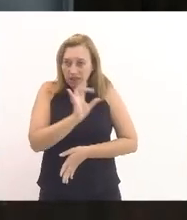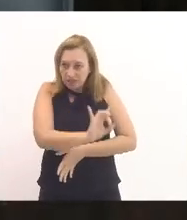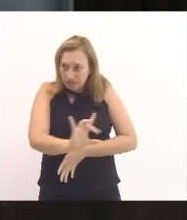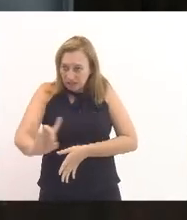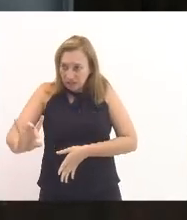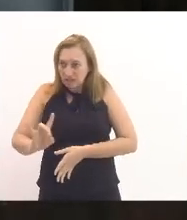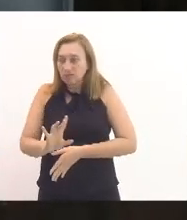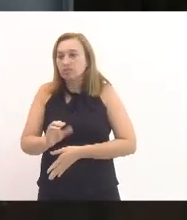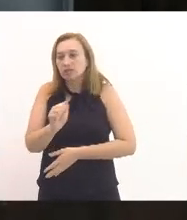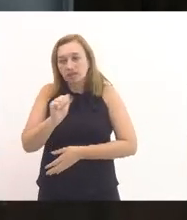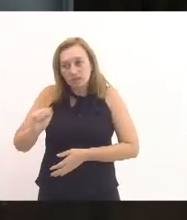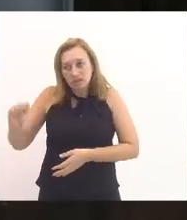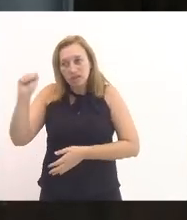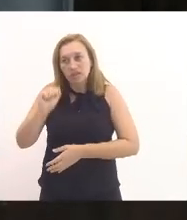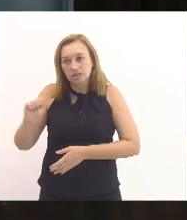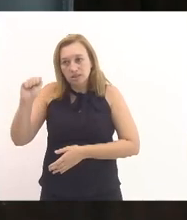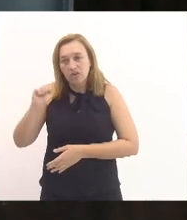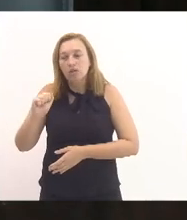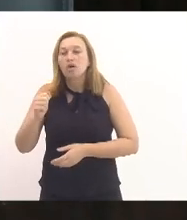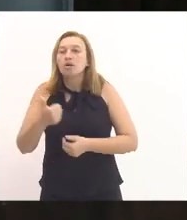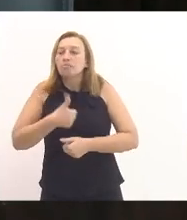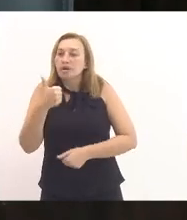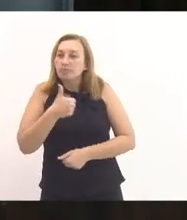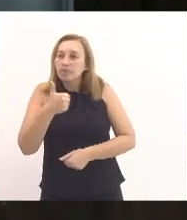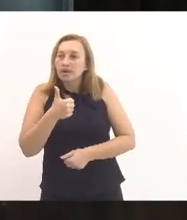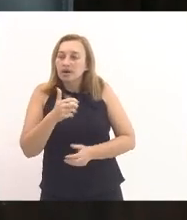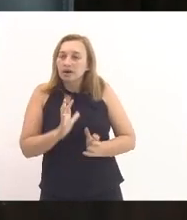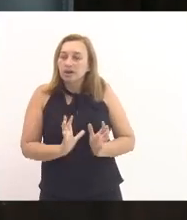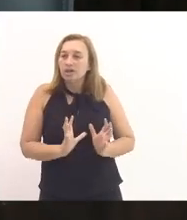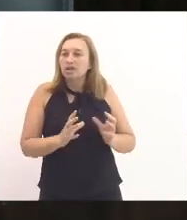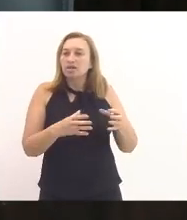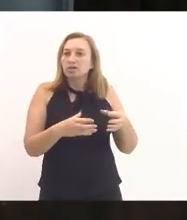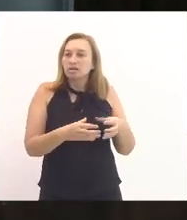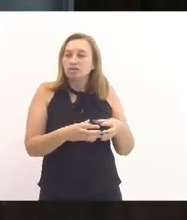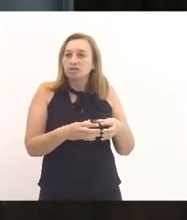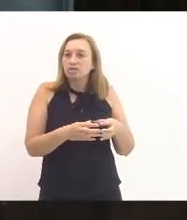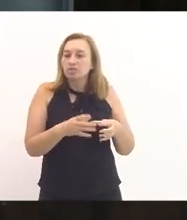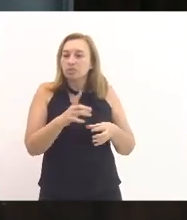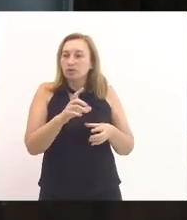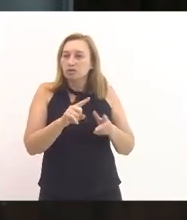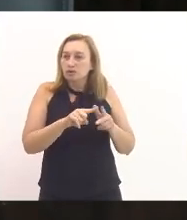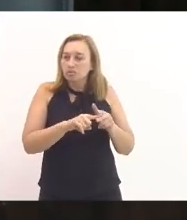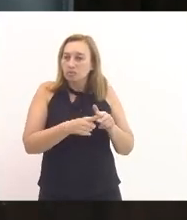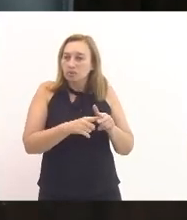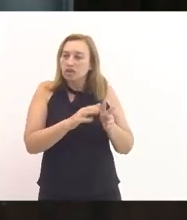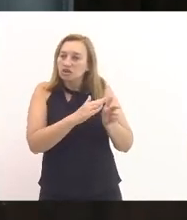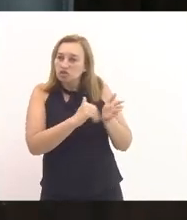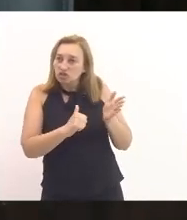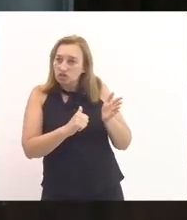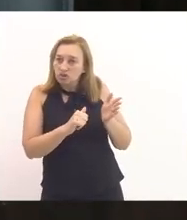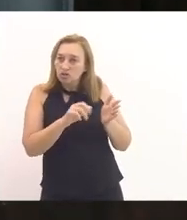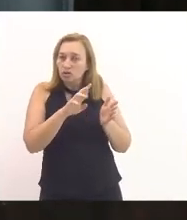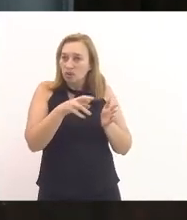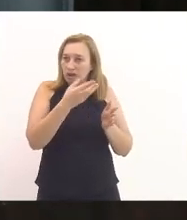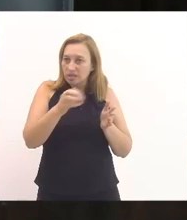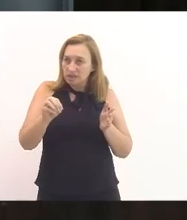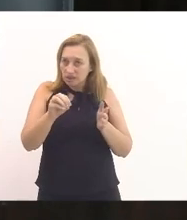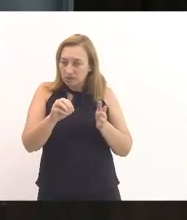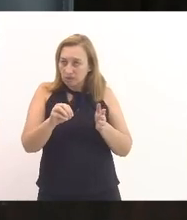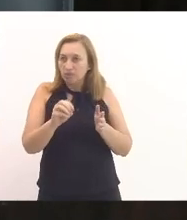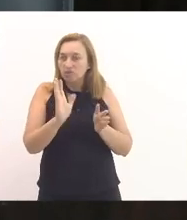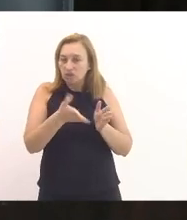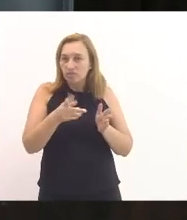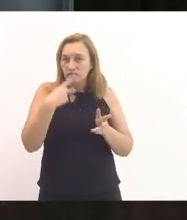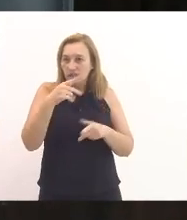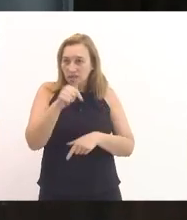de todas as associações primeiro a extinção da parte a correcional é tirada da parte correcional Como